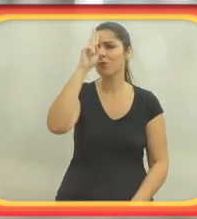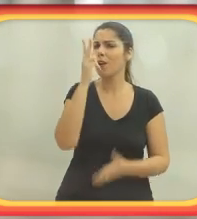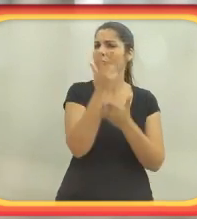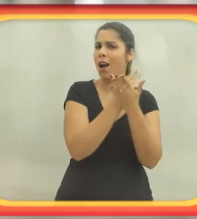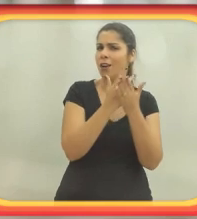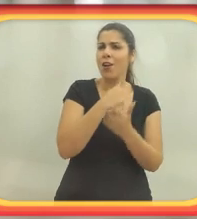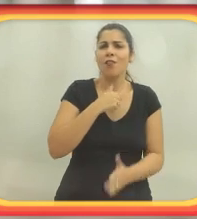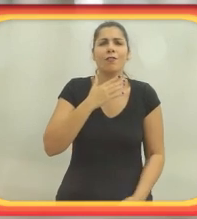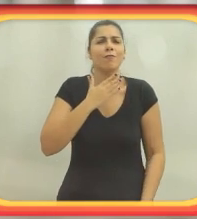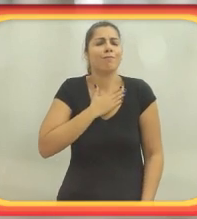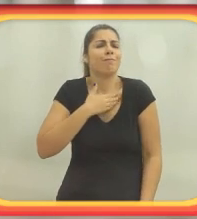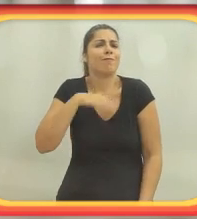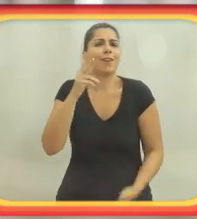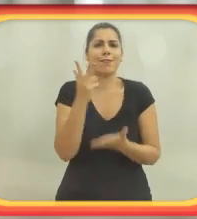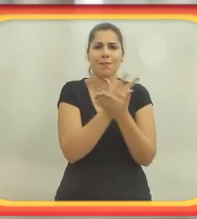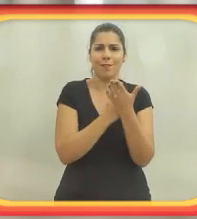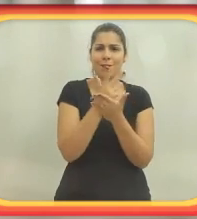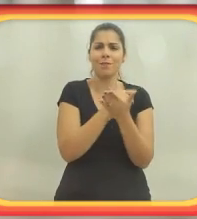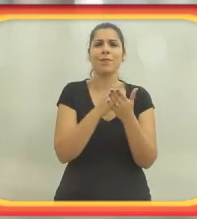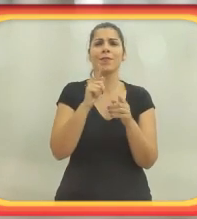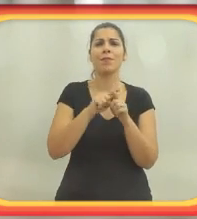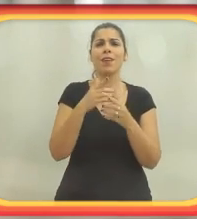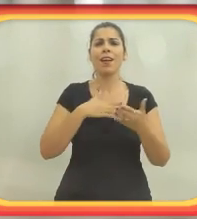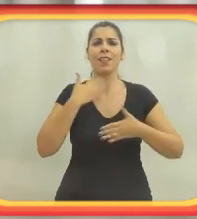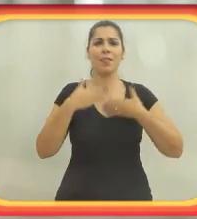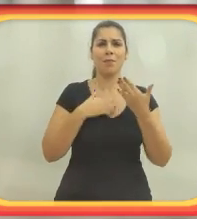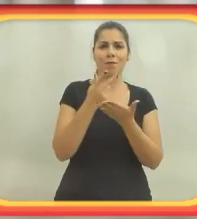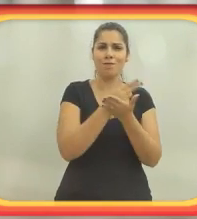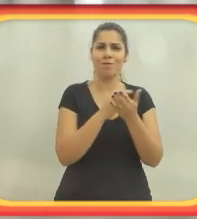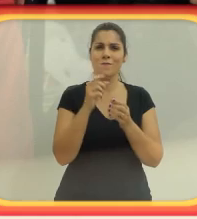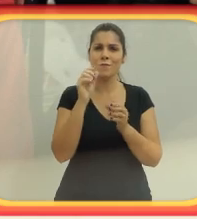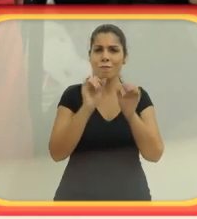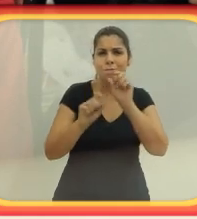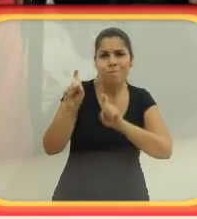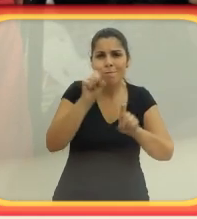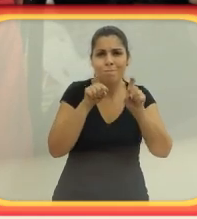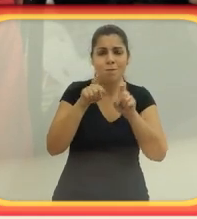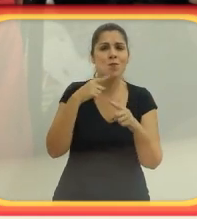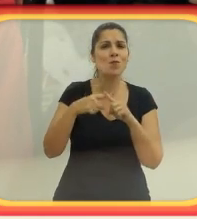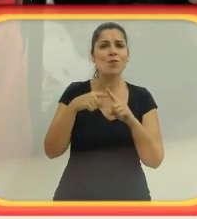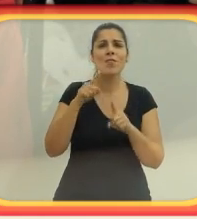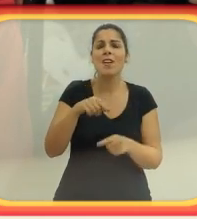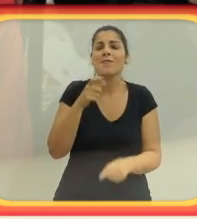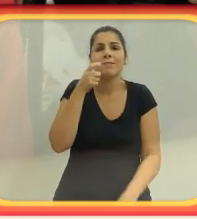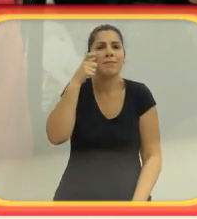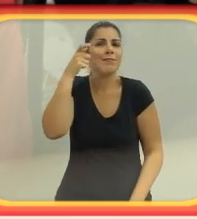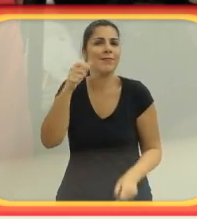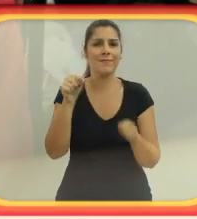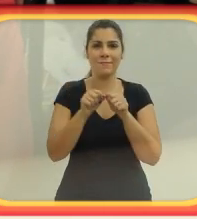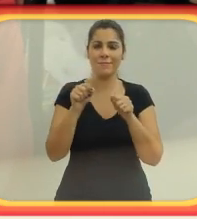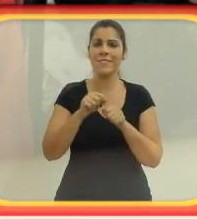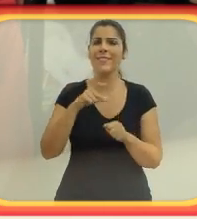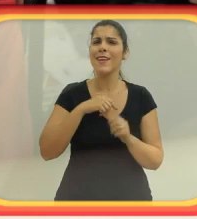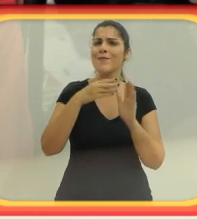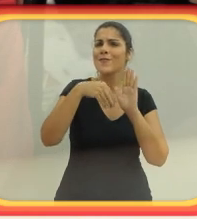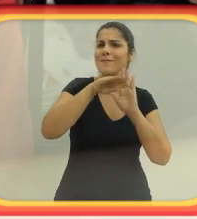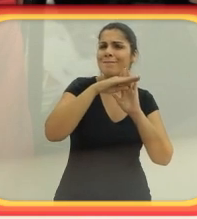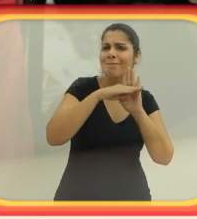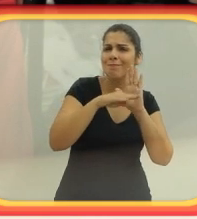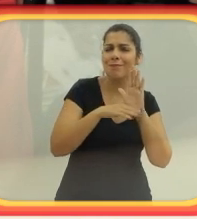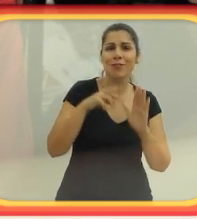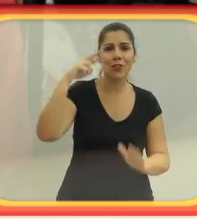laboratório de criação, storyboard, história da arte. Estou gostando mais